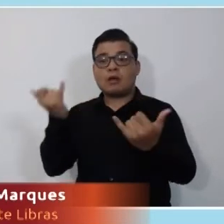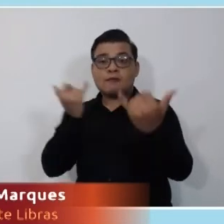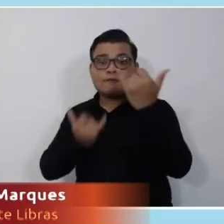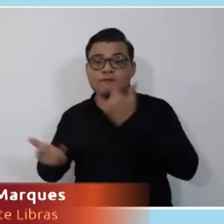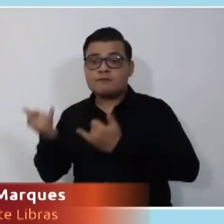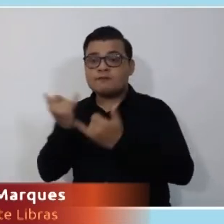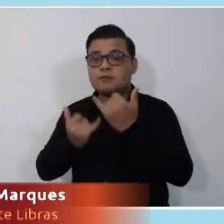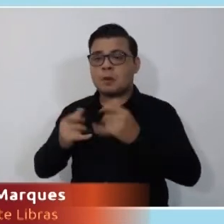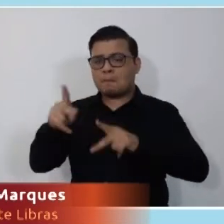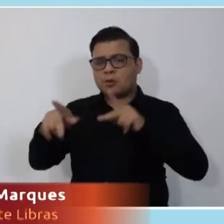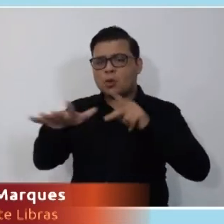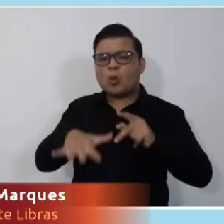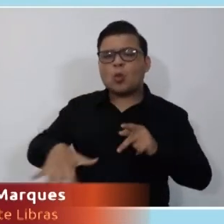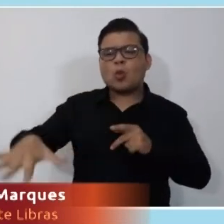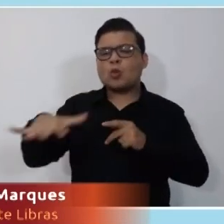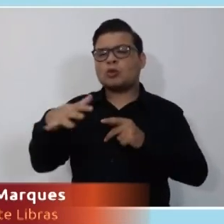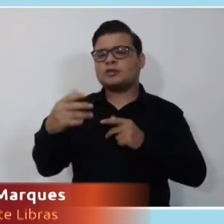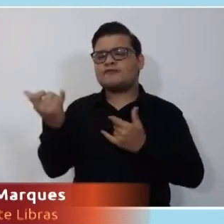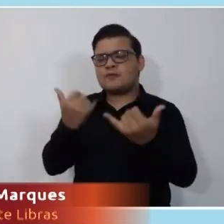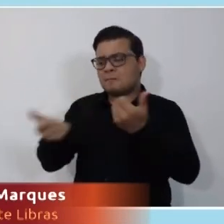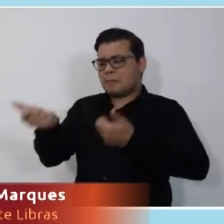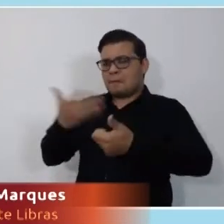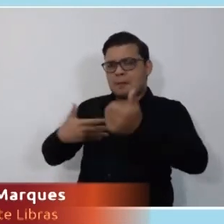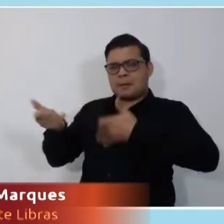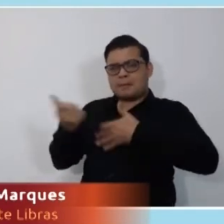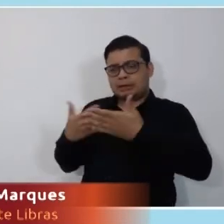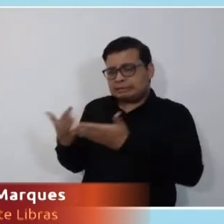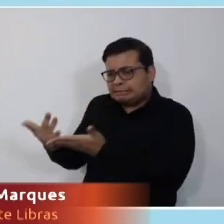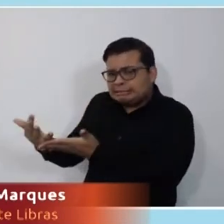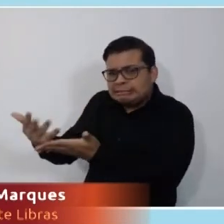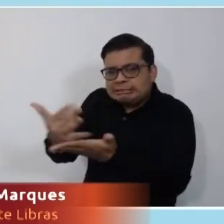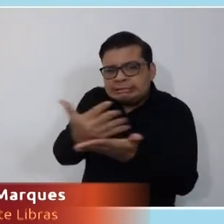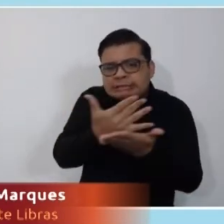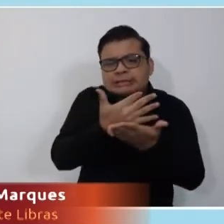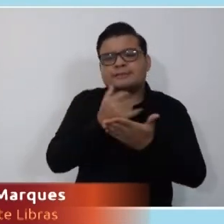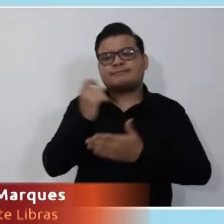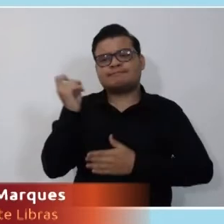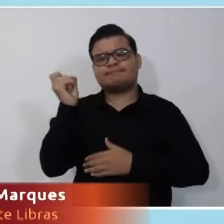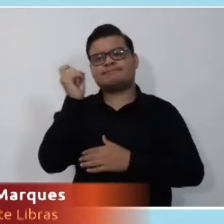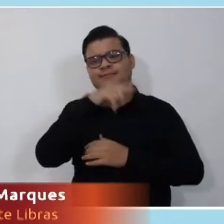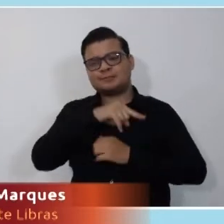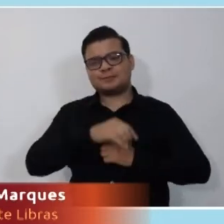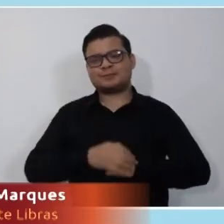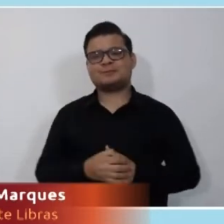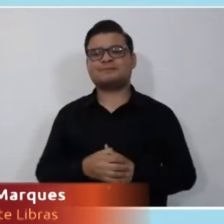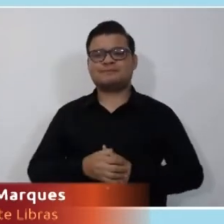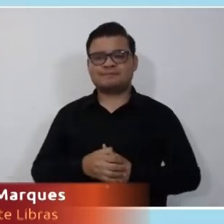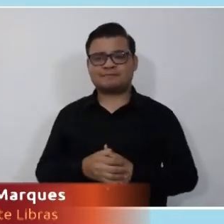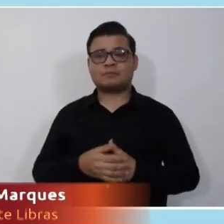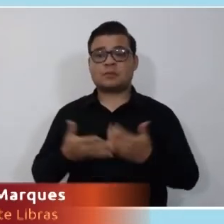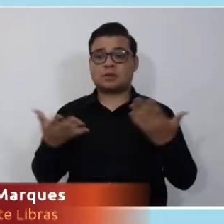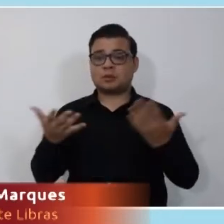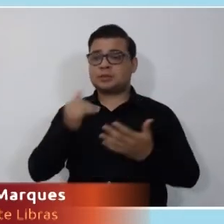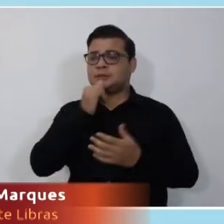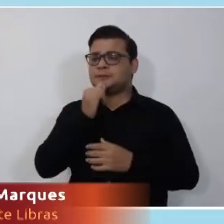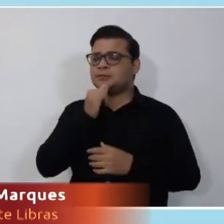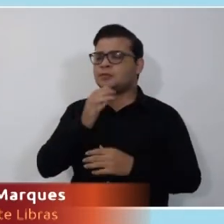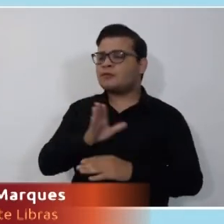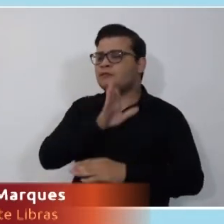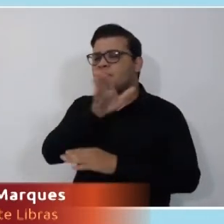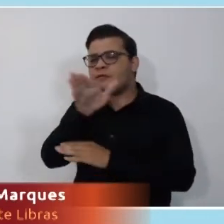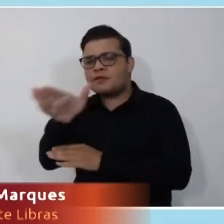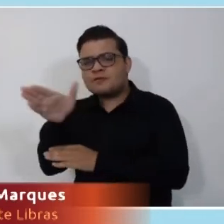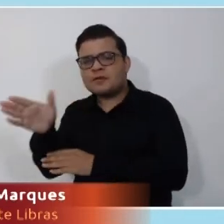toda a população, né? É impossível hoje em dia fazer um censo, né? É muito custo enquanto a fazer